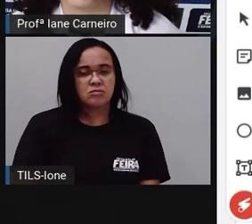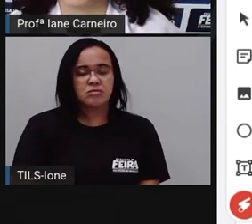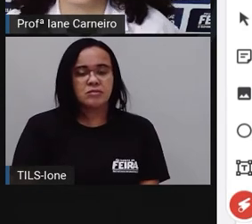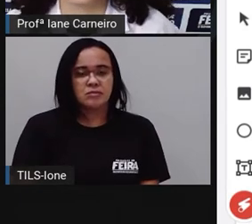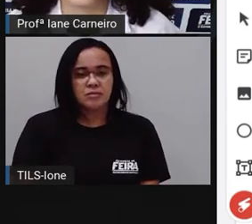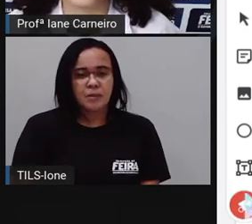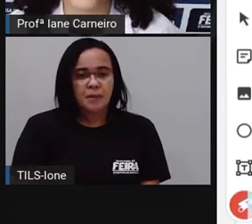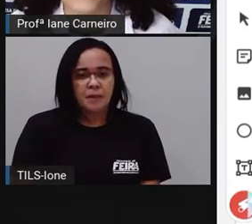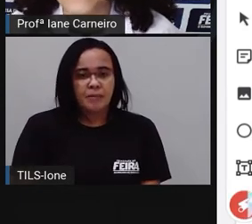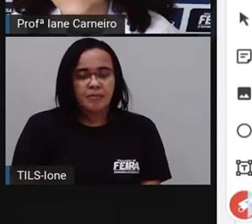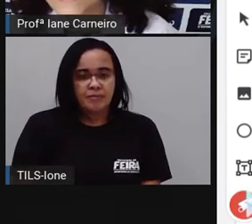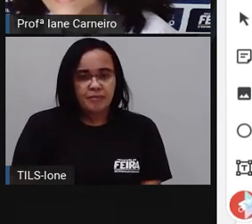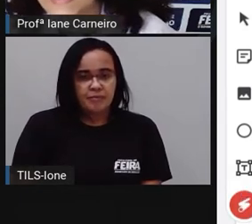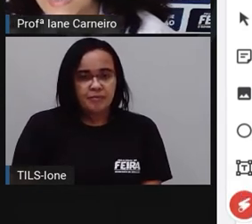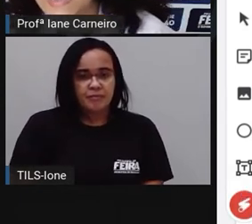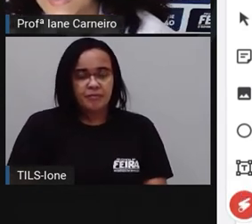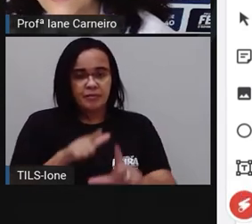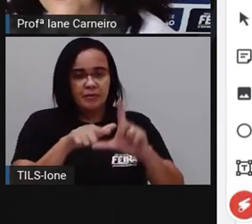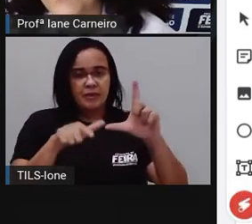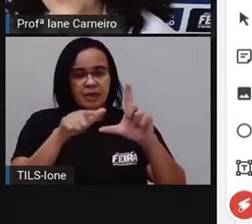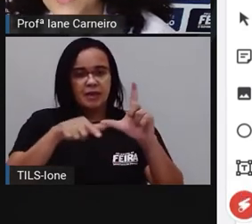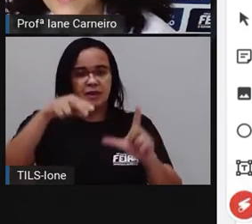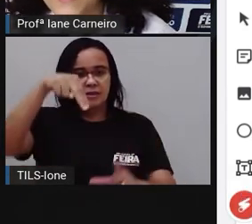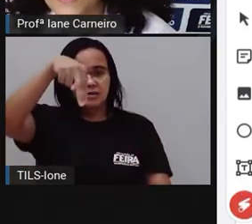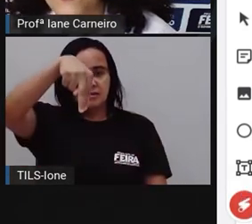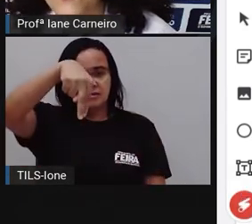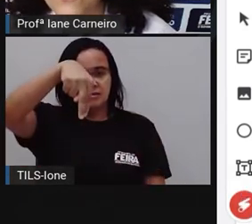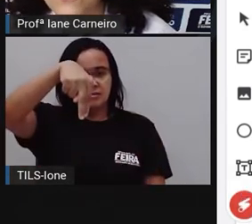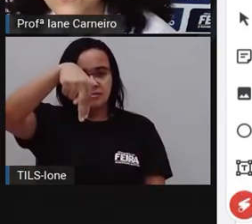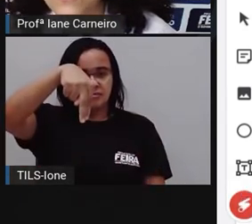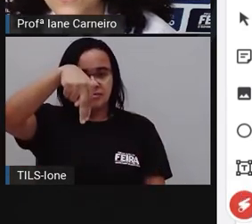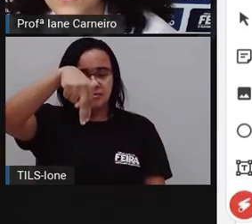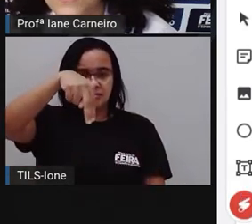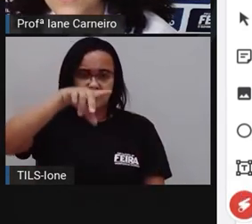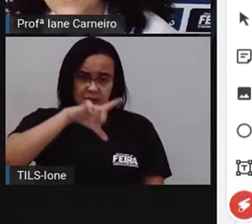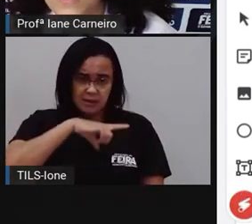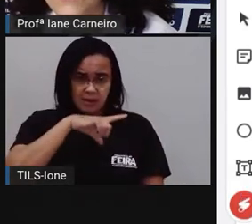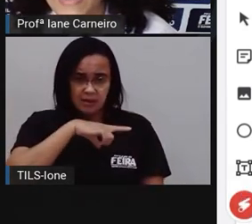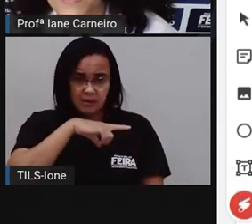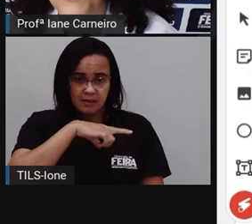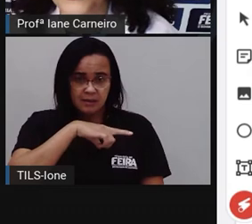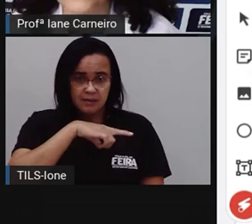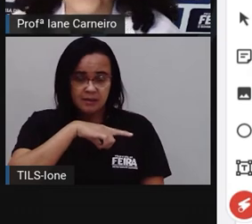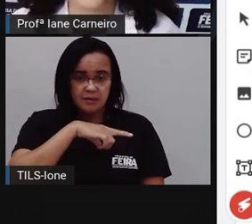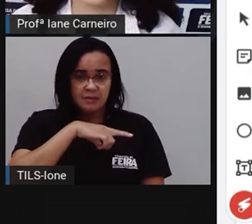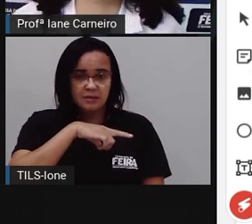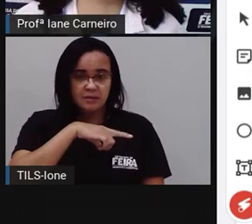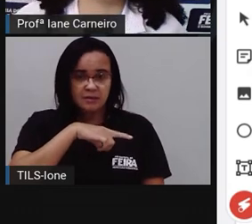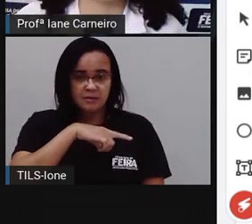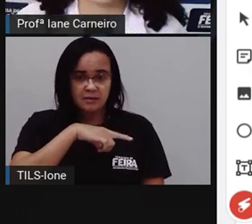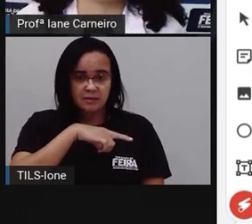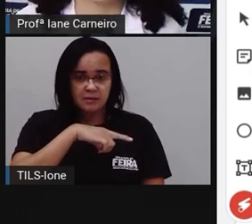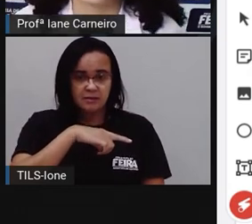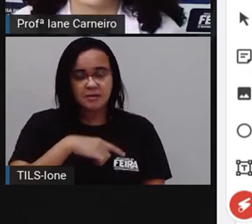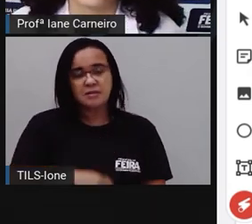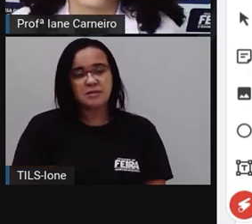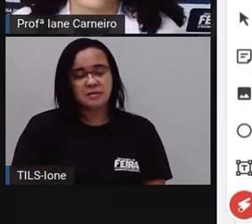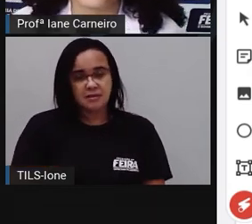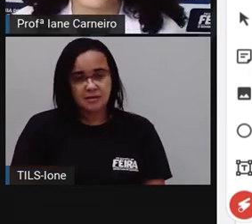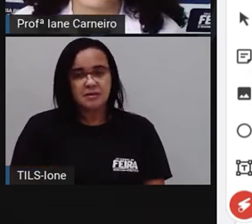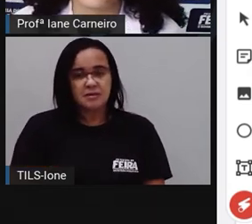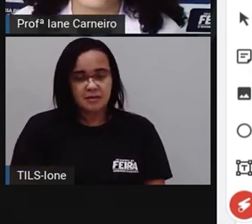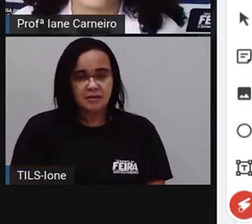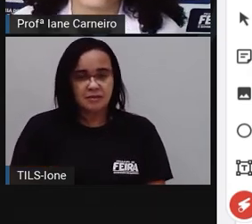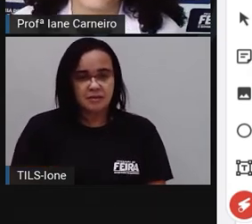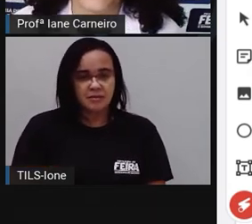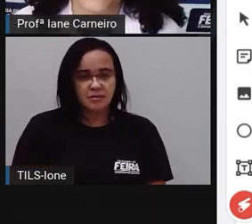Morcego. Vamos com a letra N. Deixa eu ver com a letra N. Tem algum? Não, né? Ela botou só o peixe namorado.